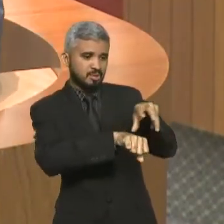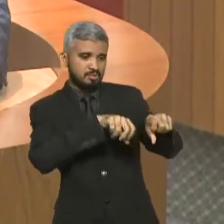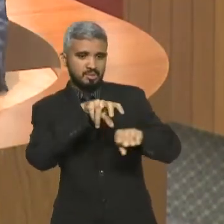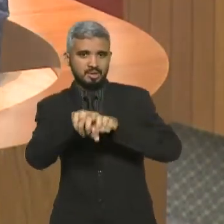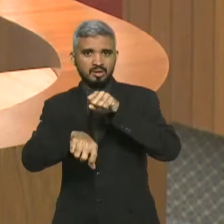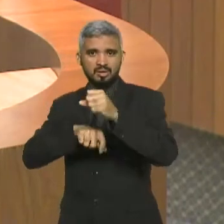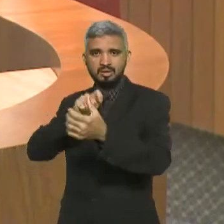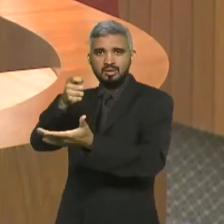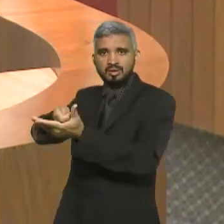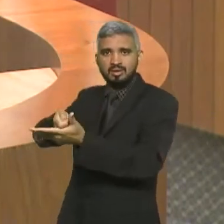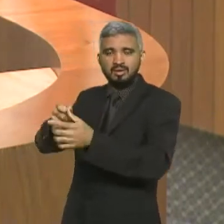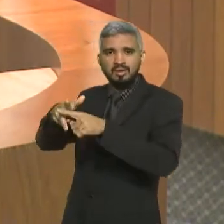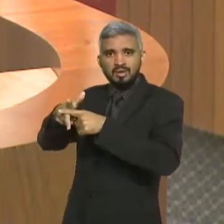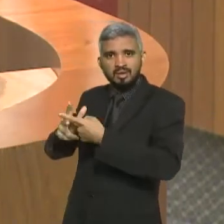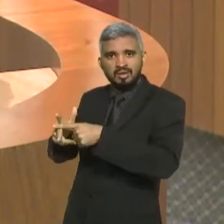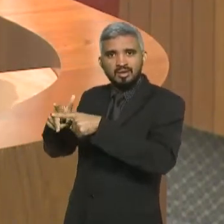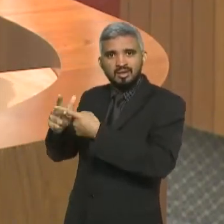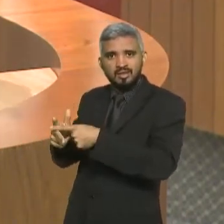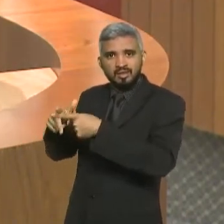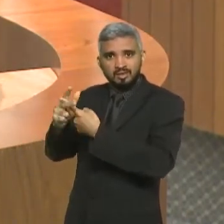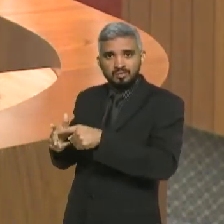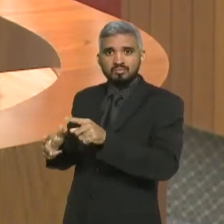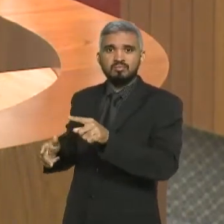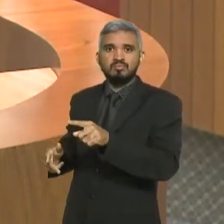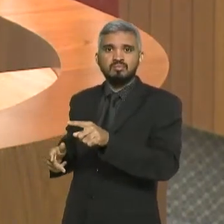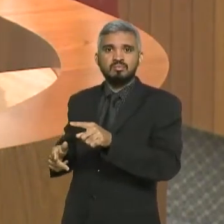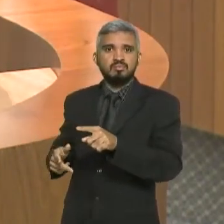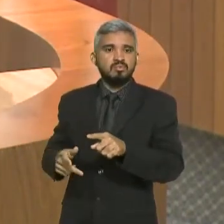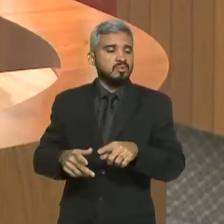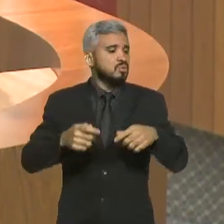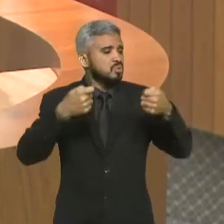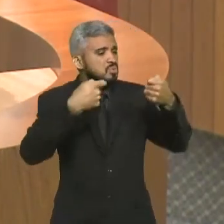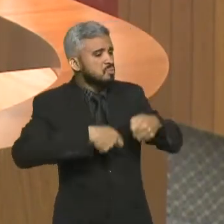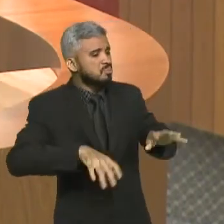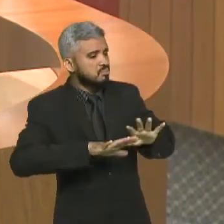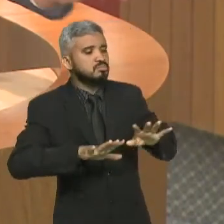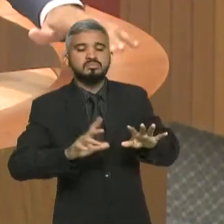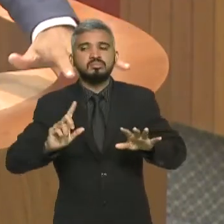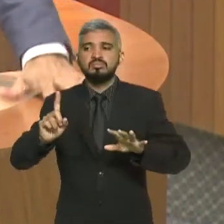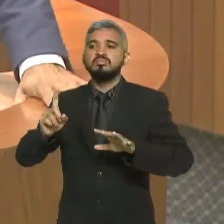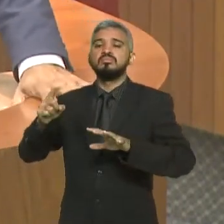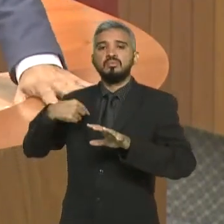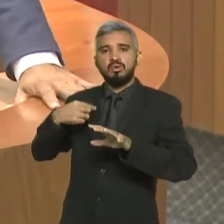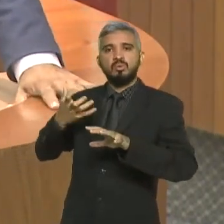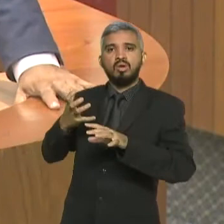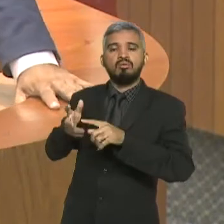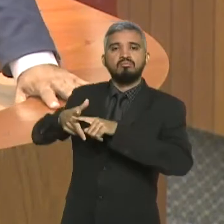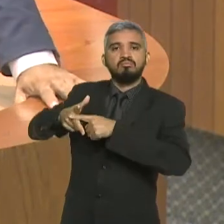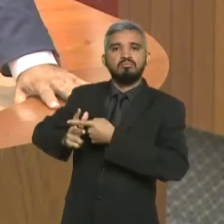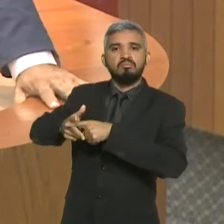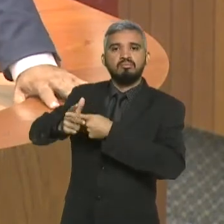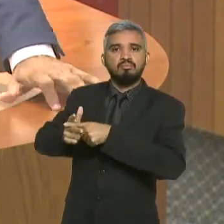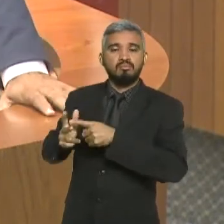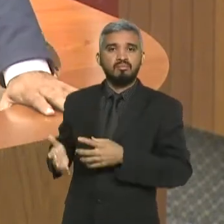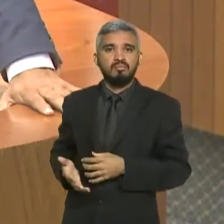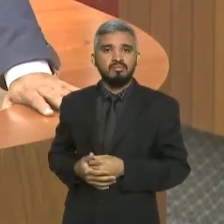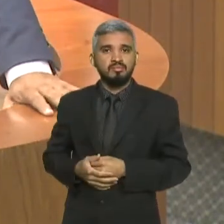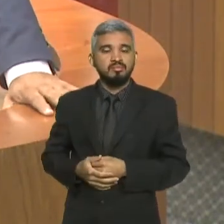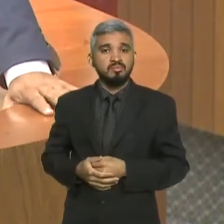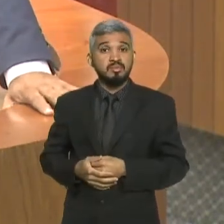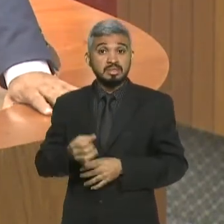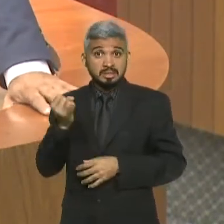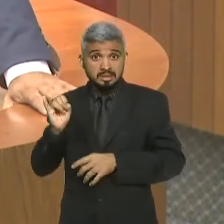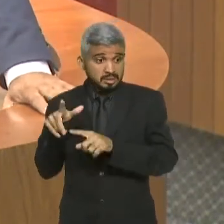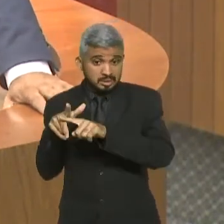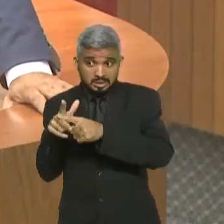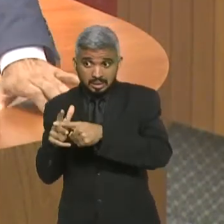Mas, governador, não precisa, a gente reforma os fés. Não, nós vamos reformar os fés, mas vai ter uma condição. Após os fés reformados,